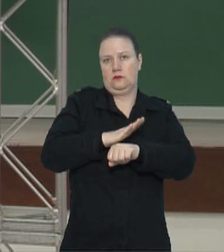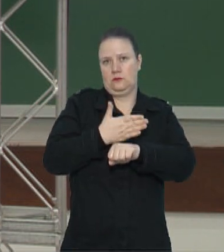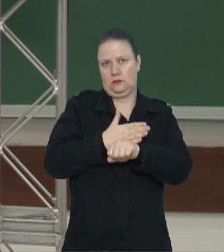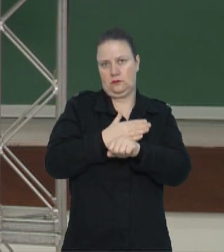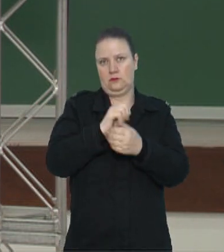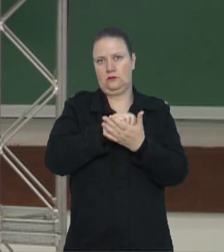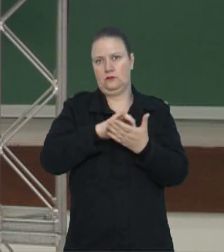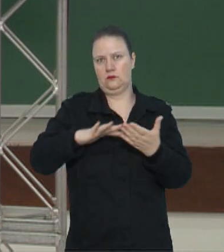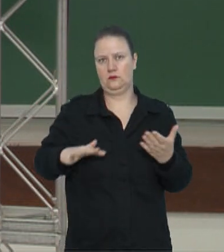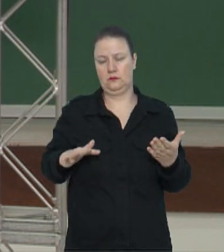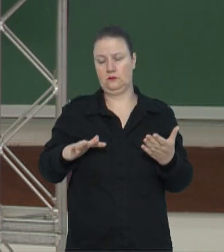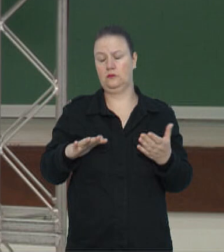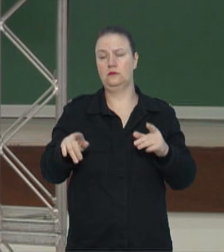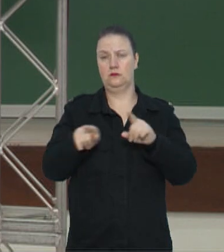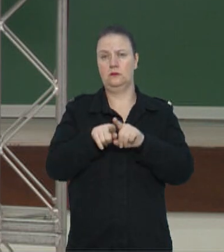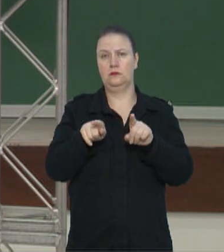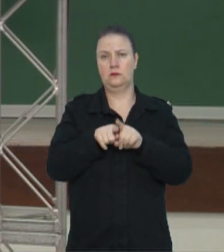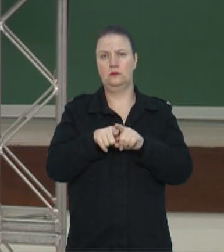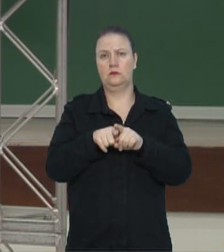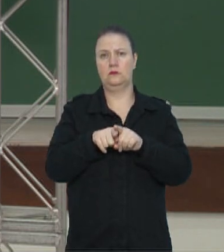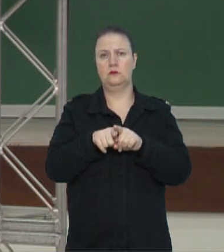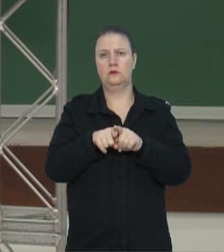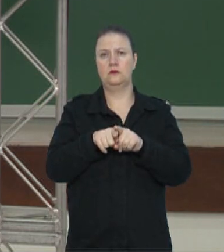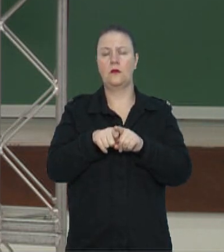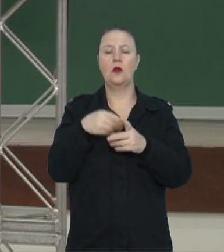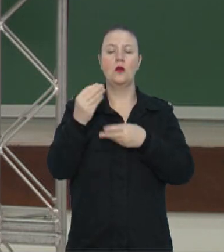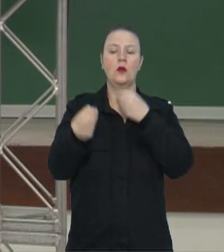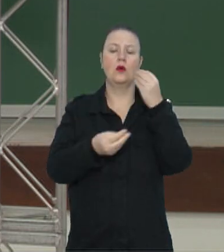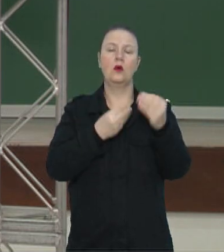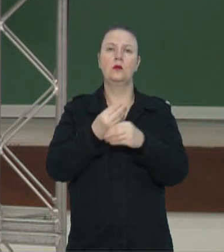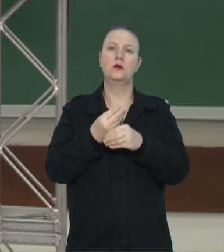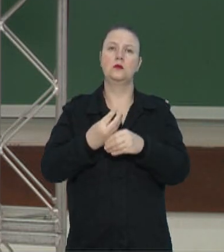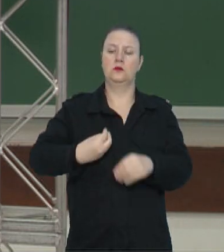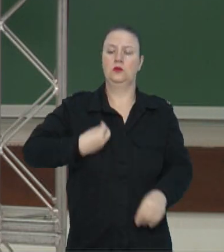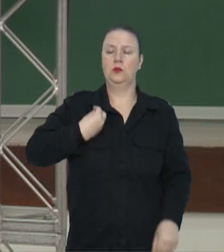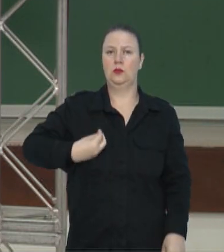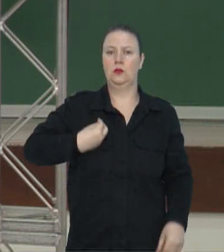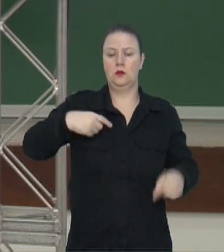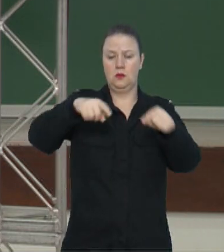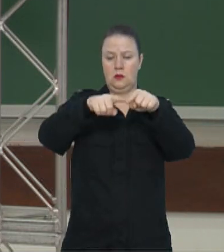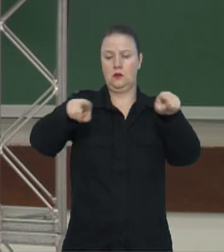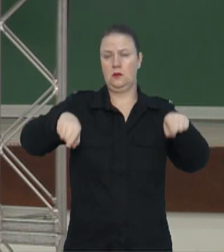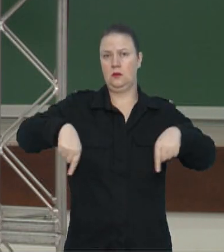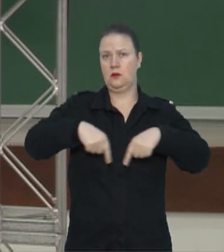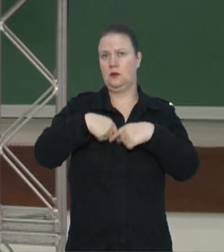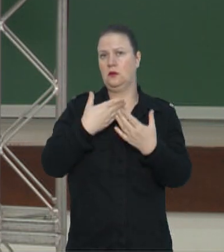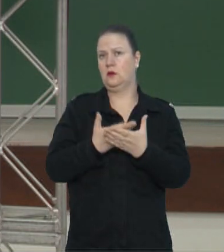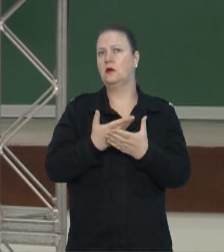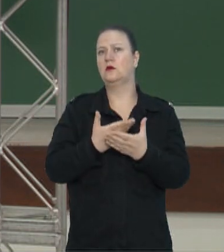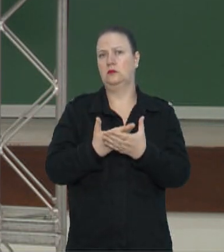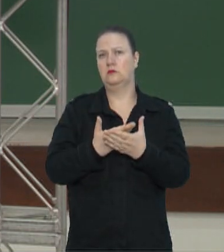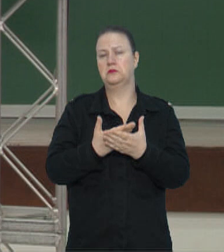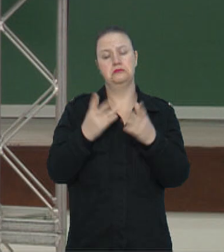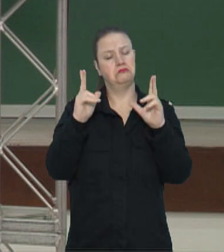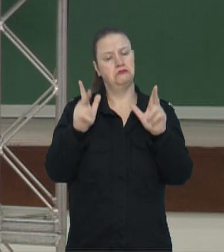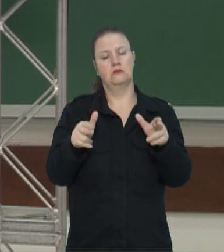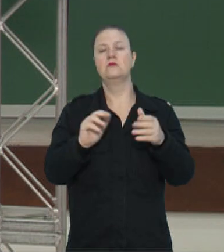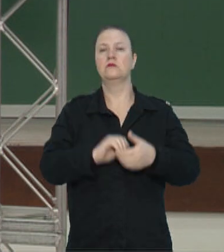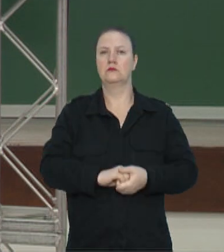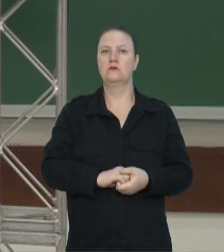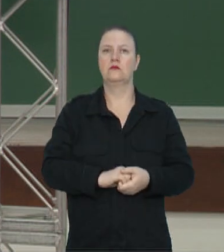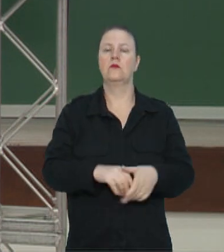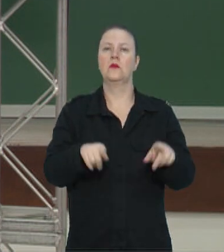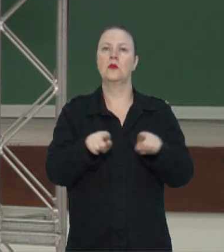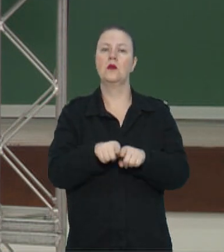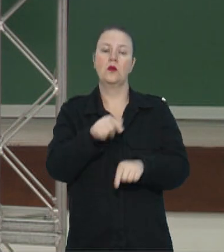presença de vocês é como se vocês estivessem em sala de aula. Então, é importante que vocês registrem lá também. E os alunos que estão acompanhando pela